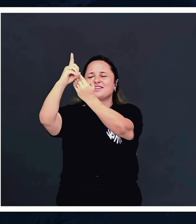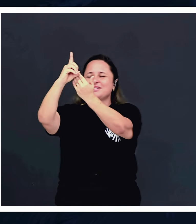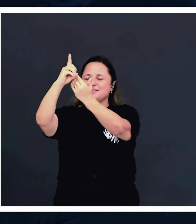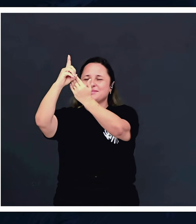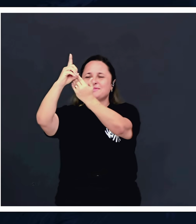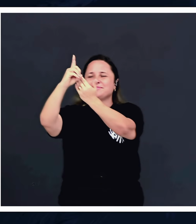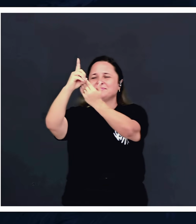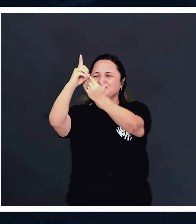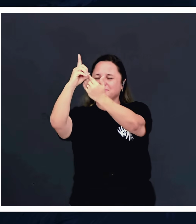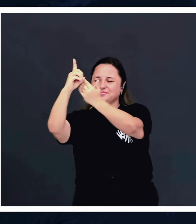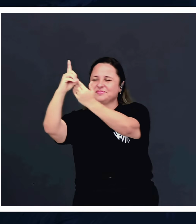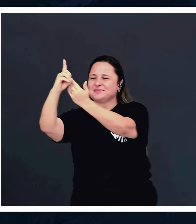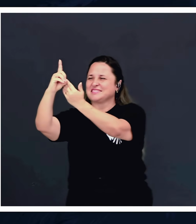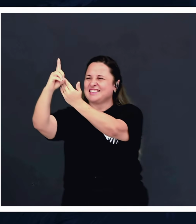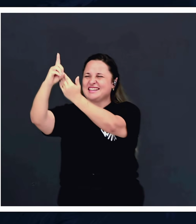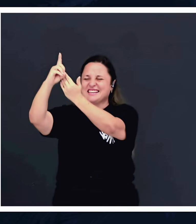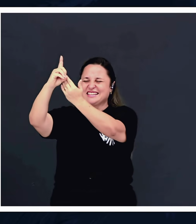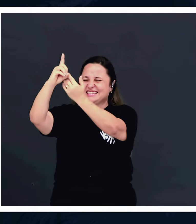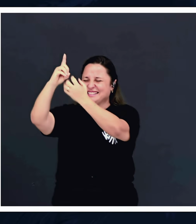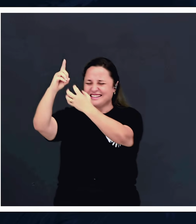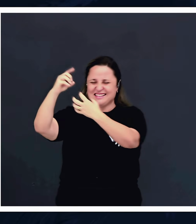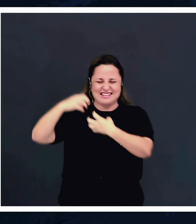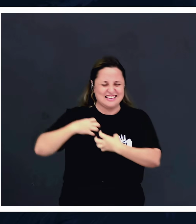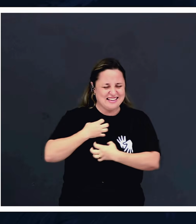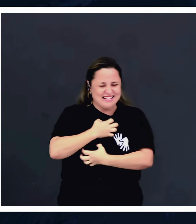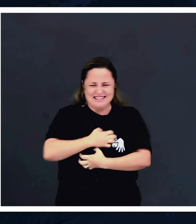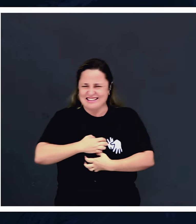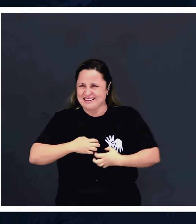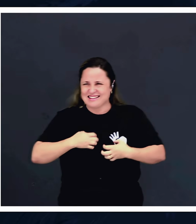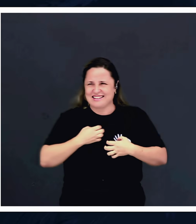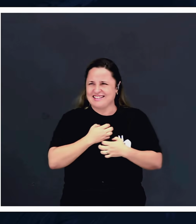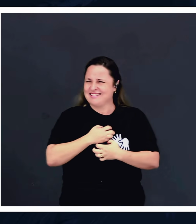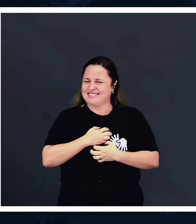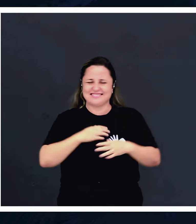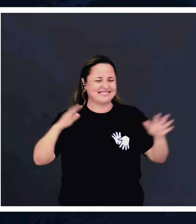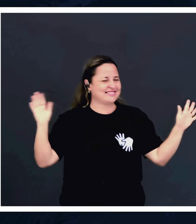confiar somente em Ti.